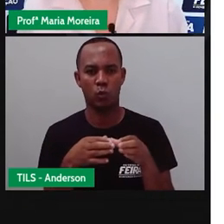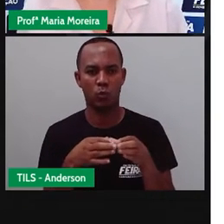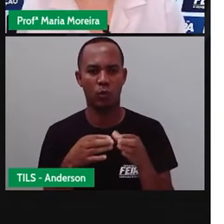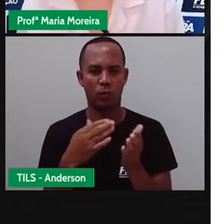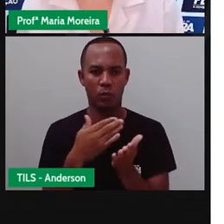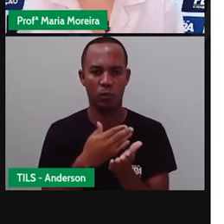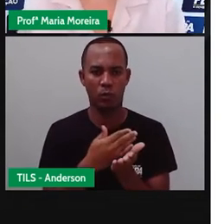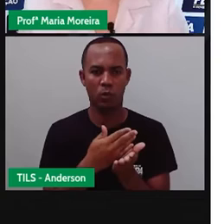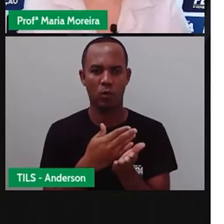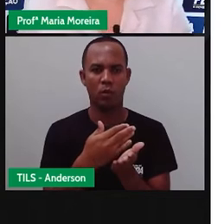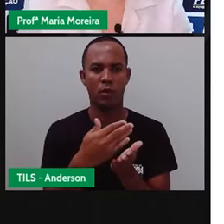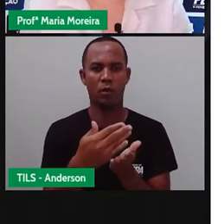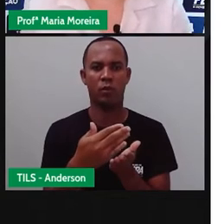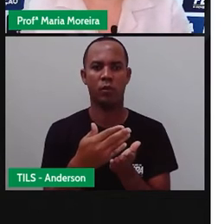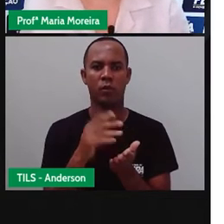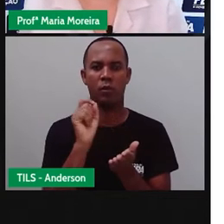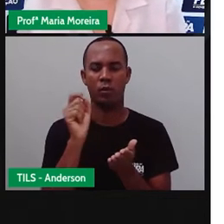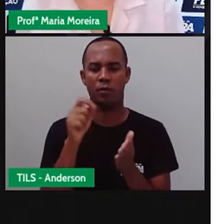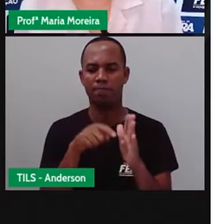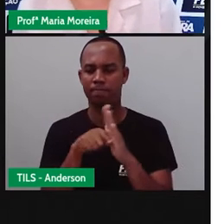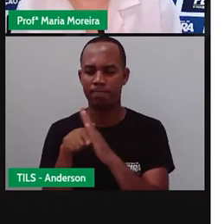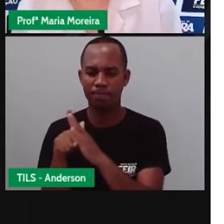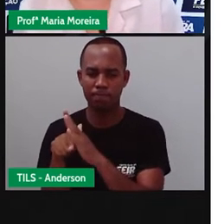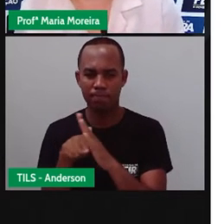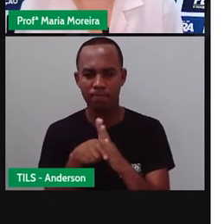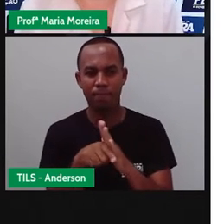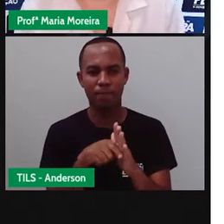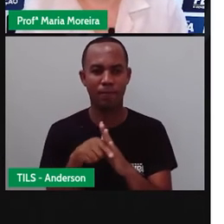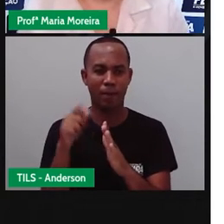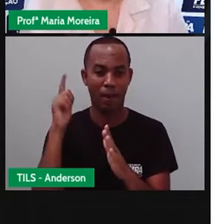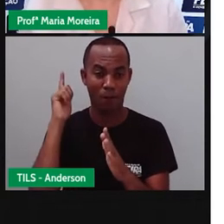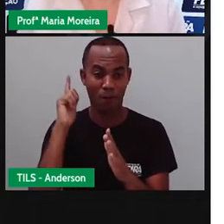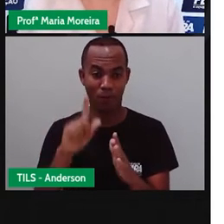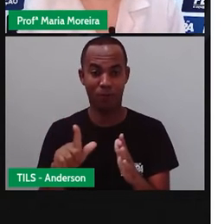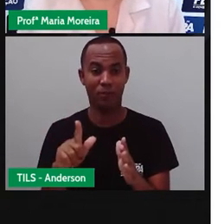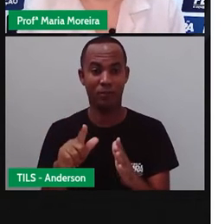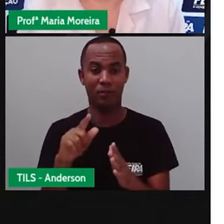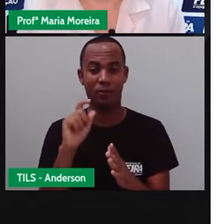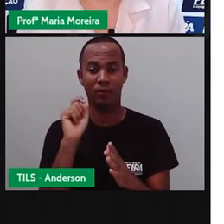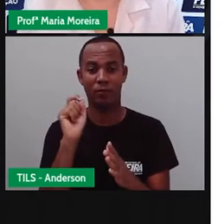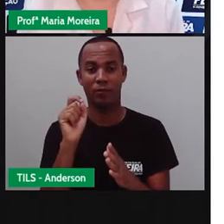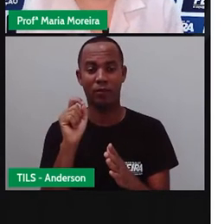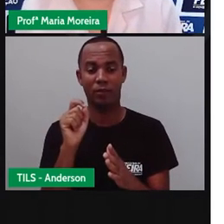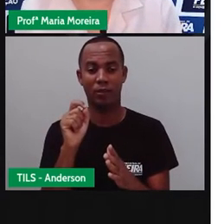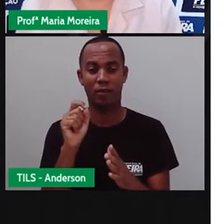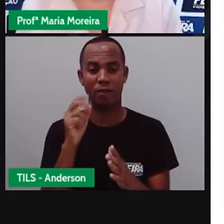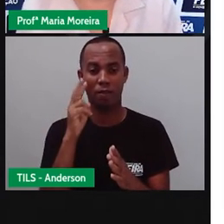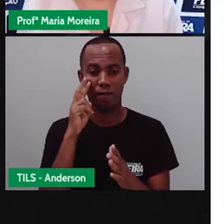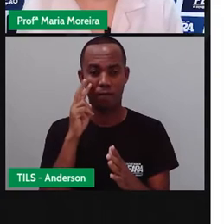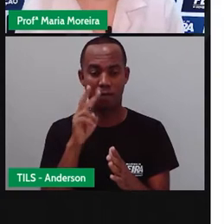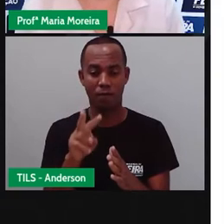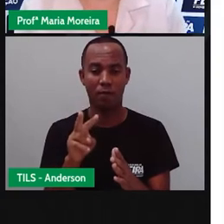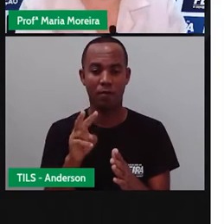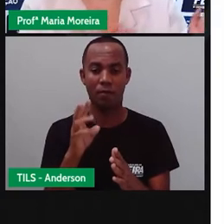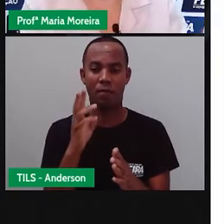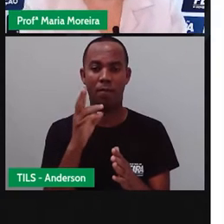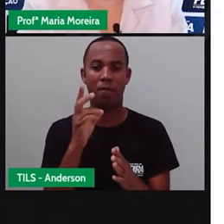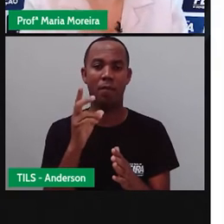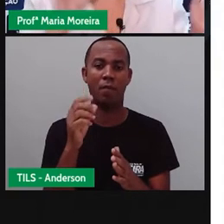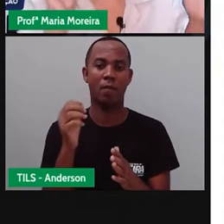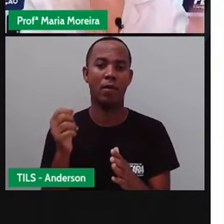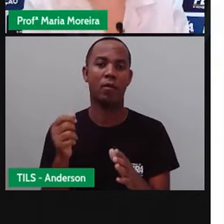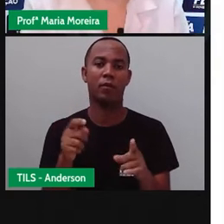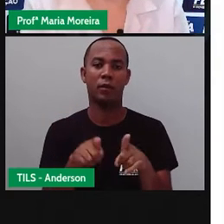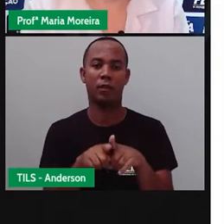começou a investir nisso aí descobri um jeito né de representar as mãos cheias envolvente